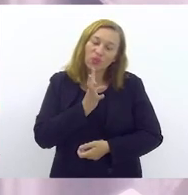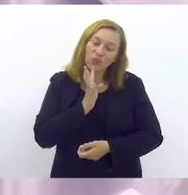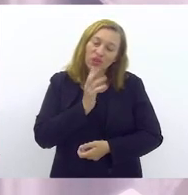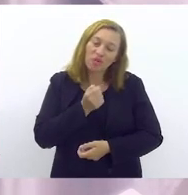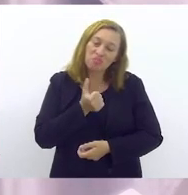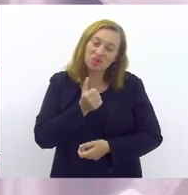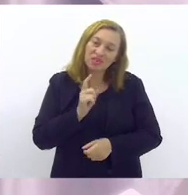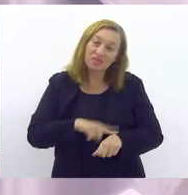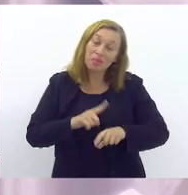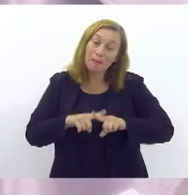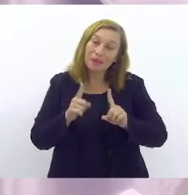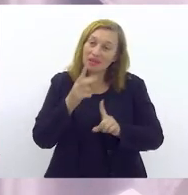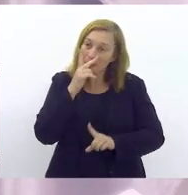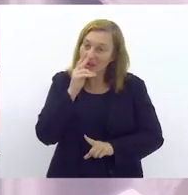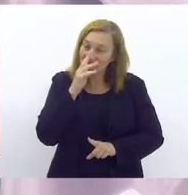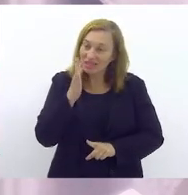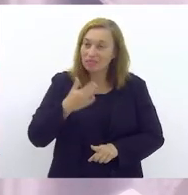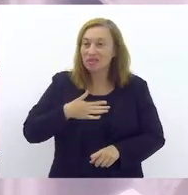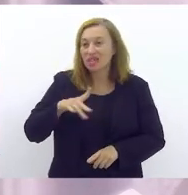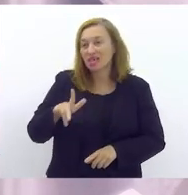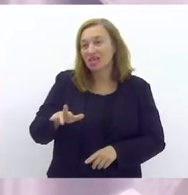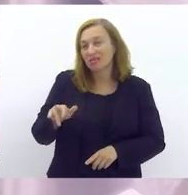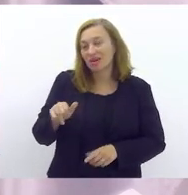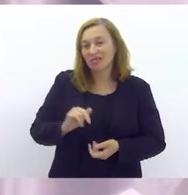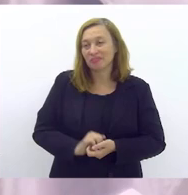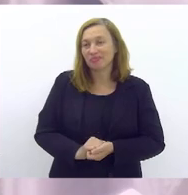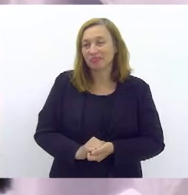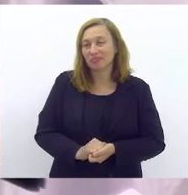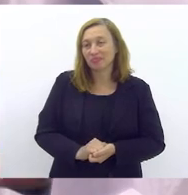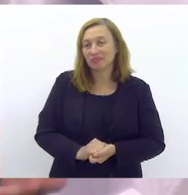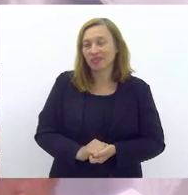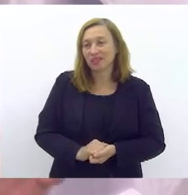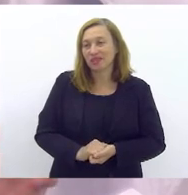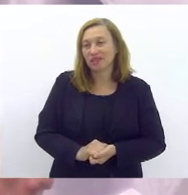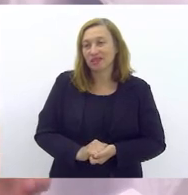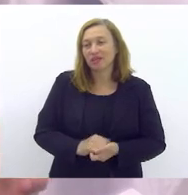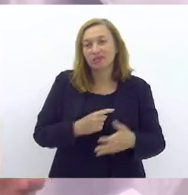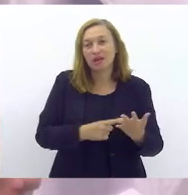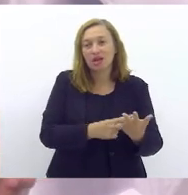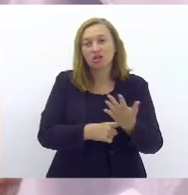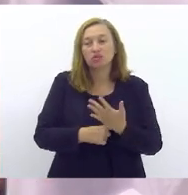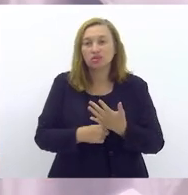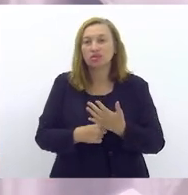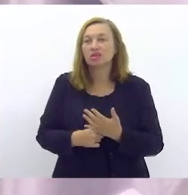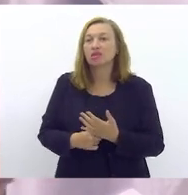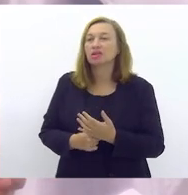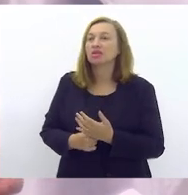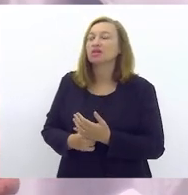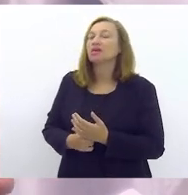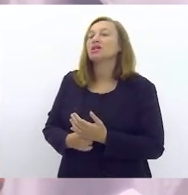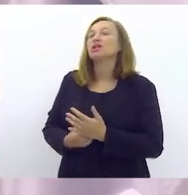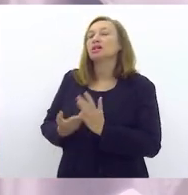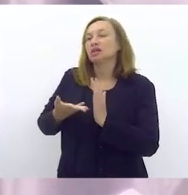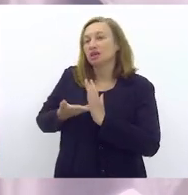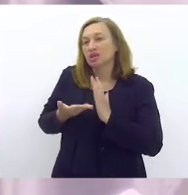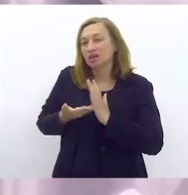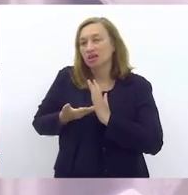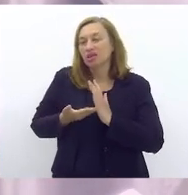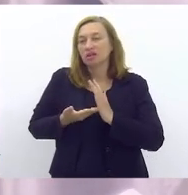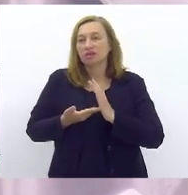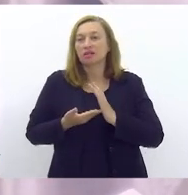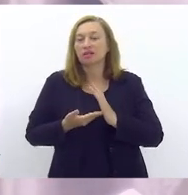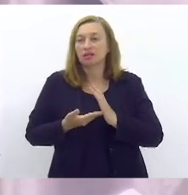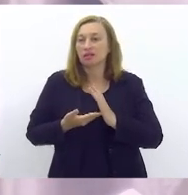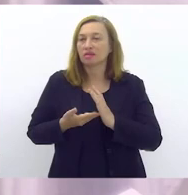pouco tempo, mas parece que é minha irmã de alma, que é um farol para nós na Câmara Federal, muito companheira, né,